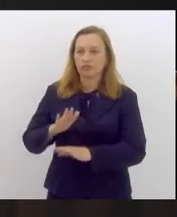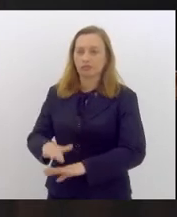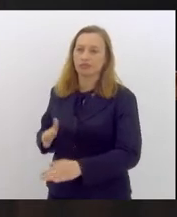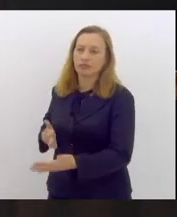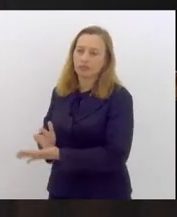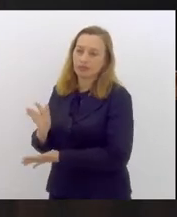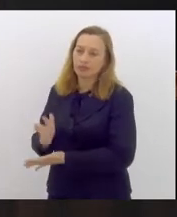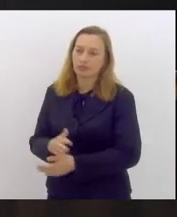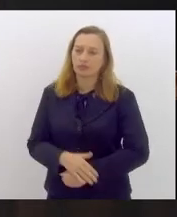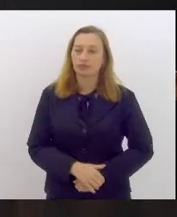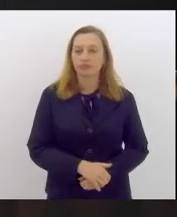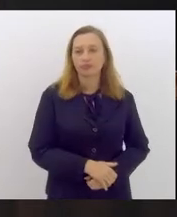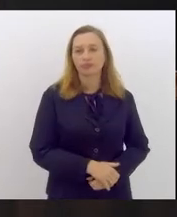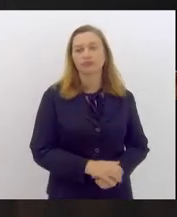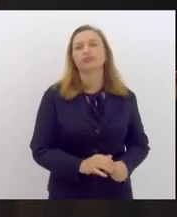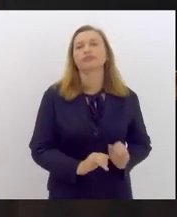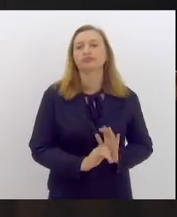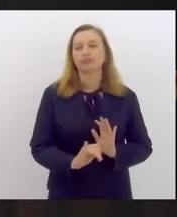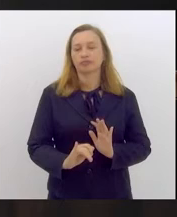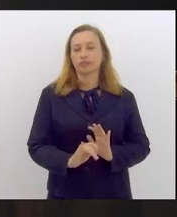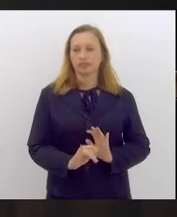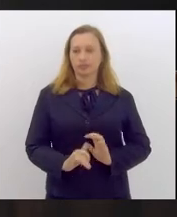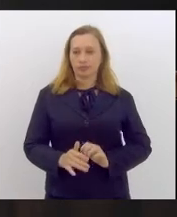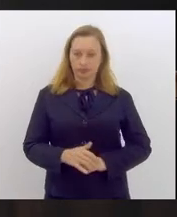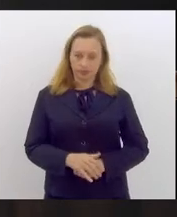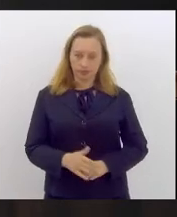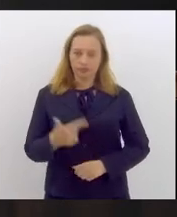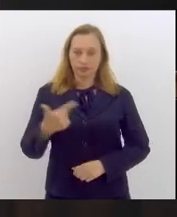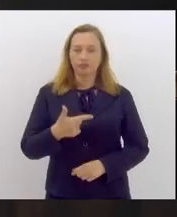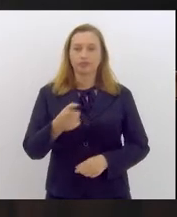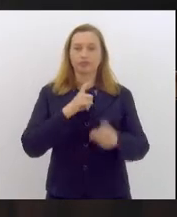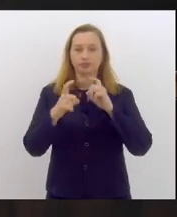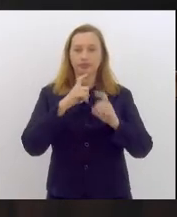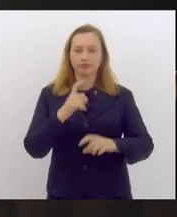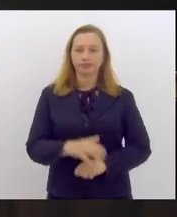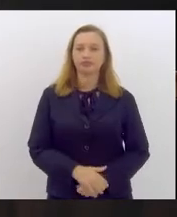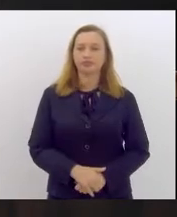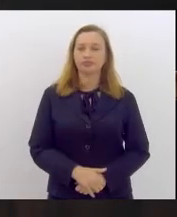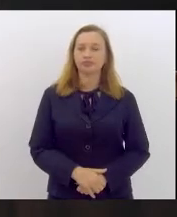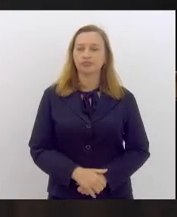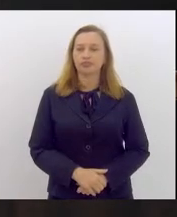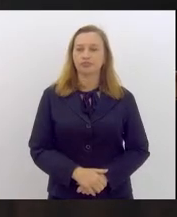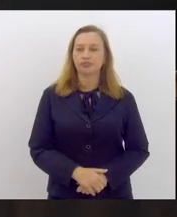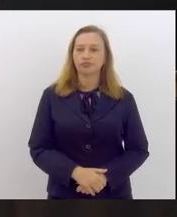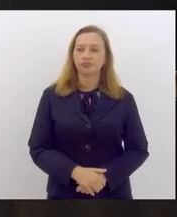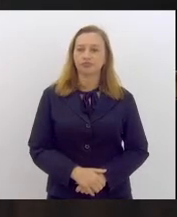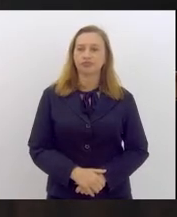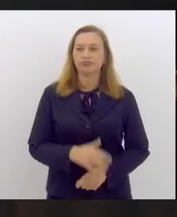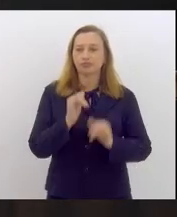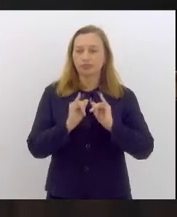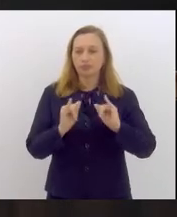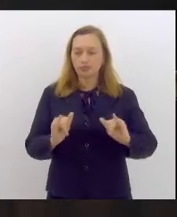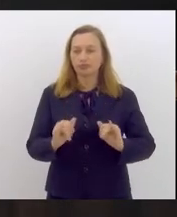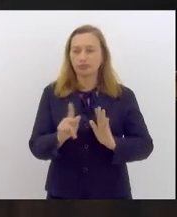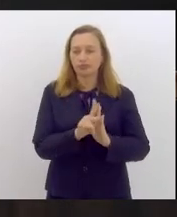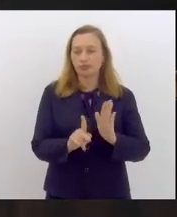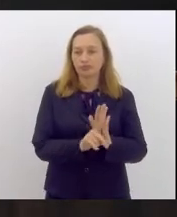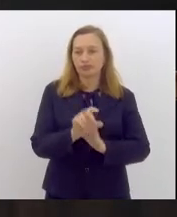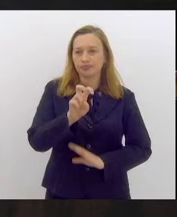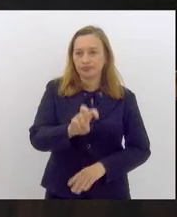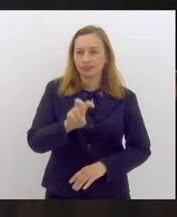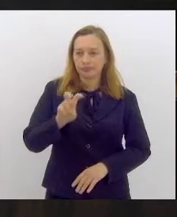estão. Aprovado. Vai à redação do vencido para a segunda discussão. Anuncio o projeto de lei número